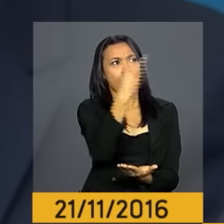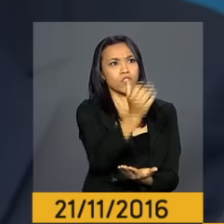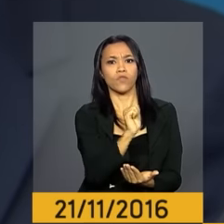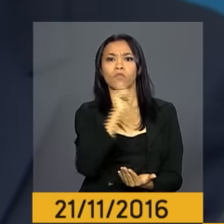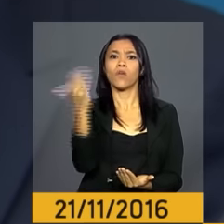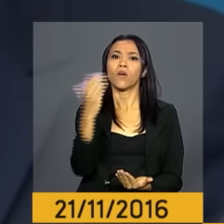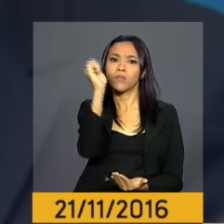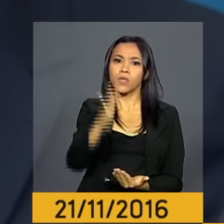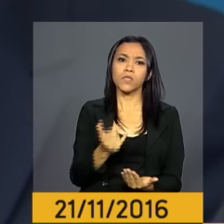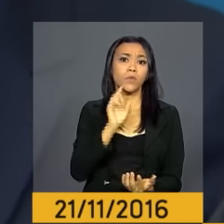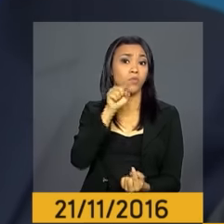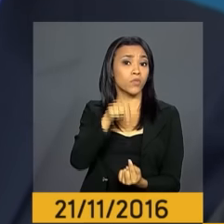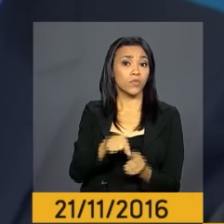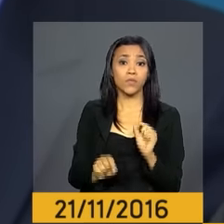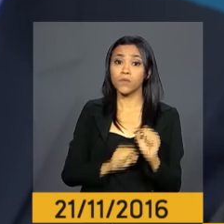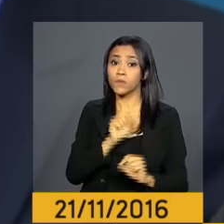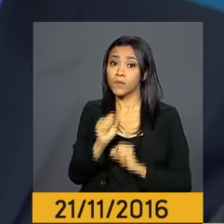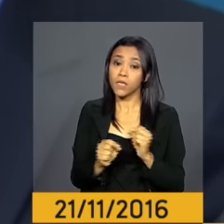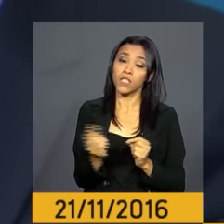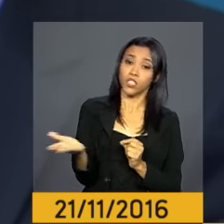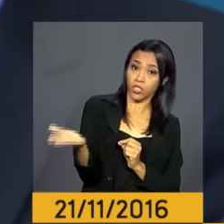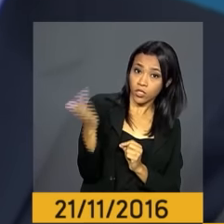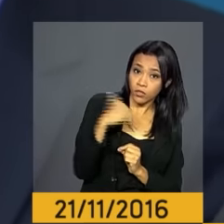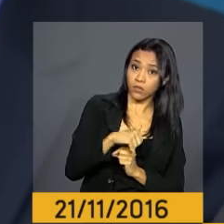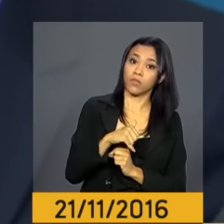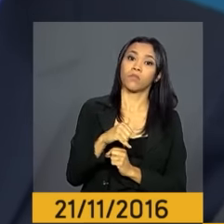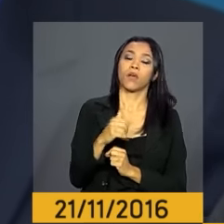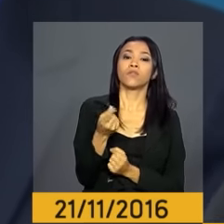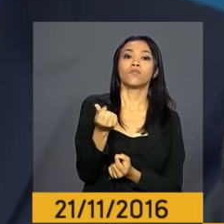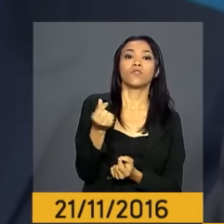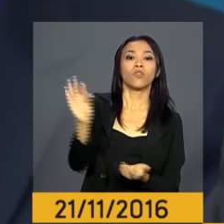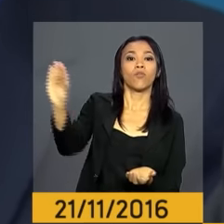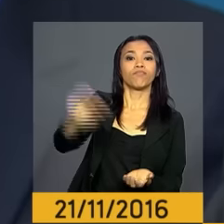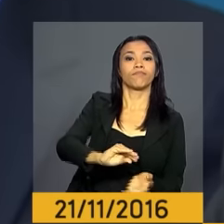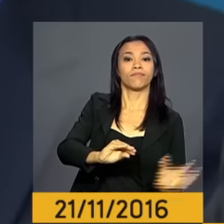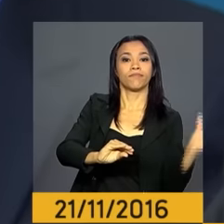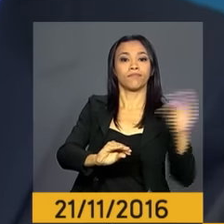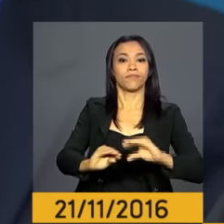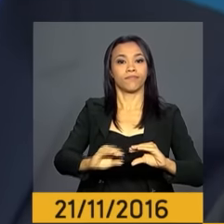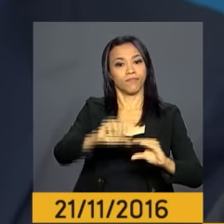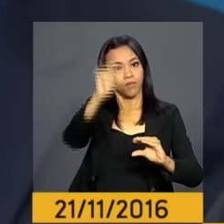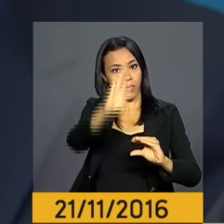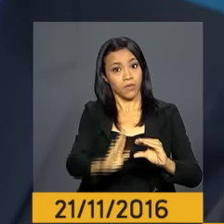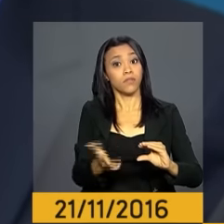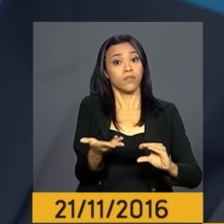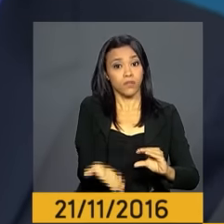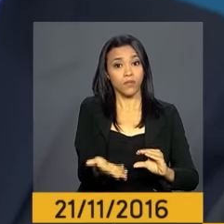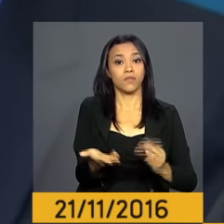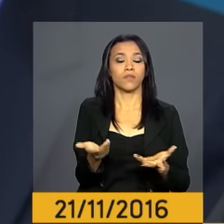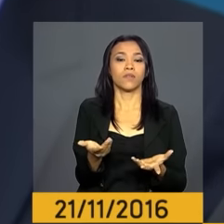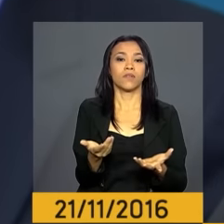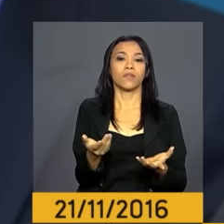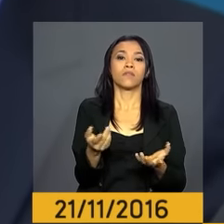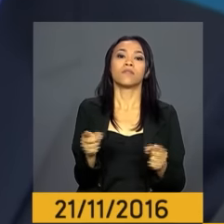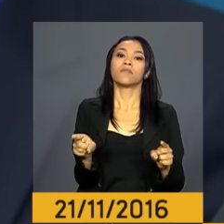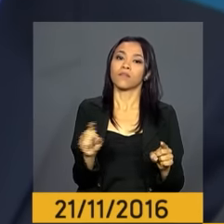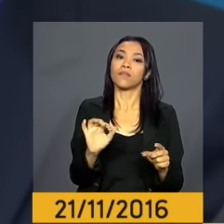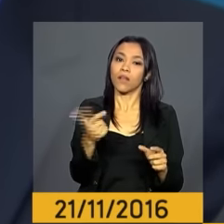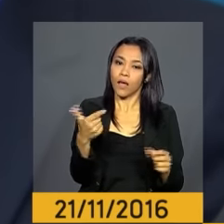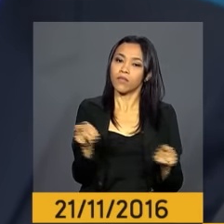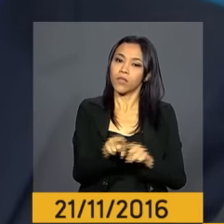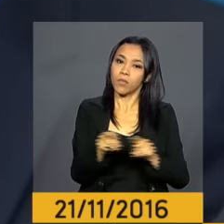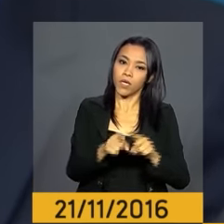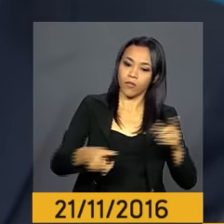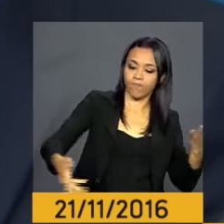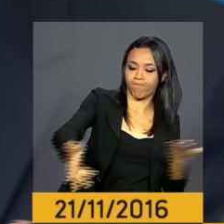objetivo, precisamente, de trazer também para cá o capital estrangeiro, associado ao capital